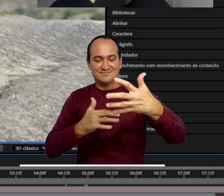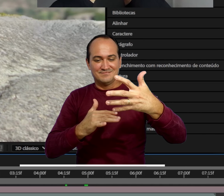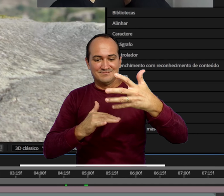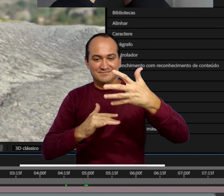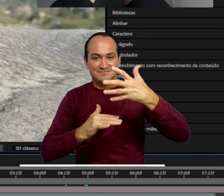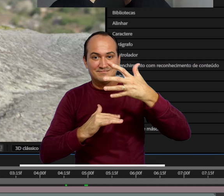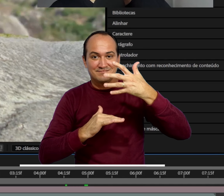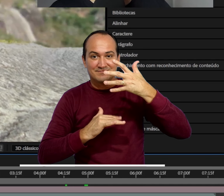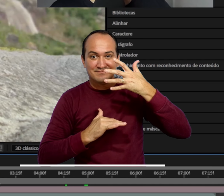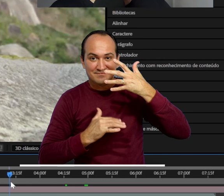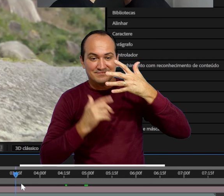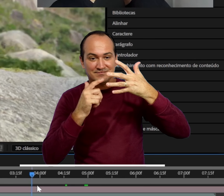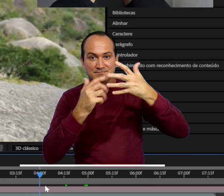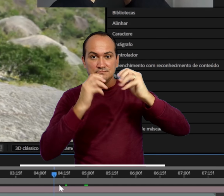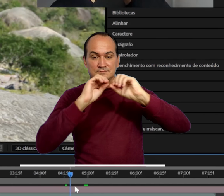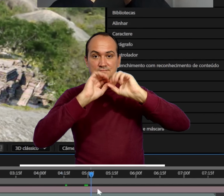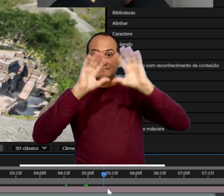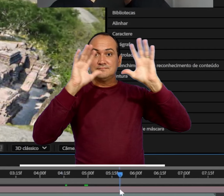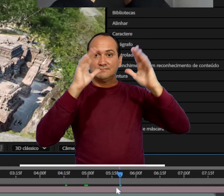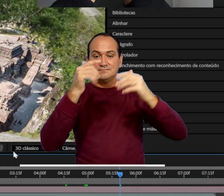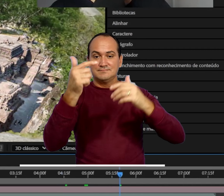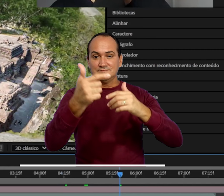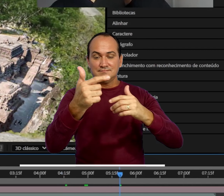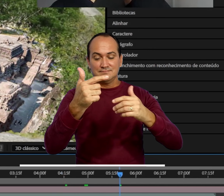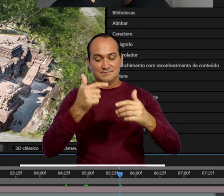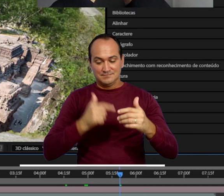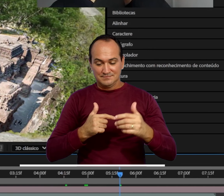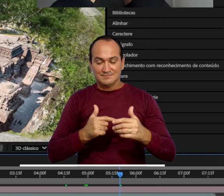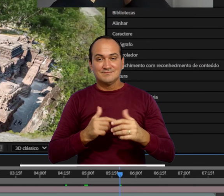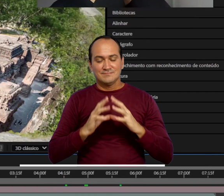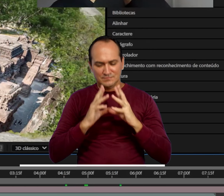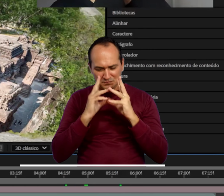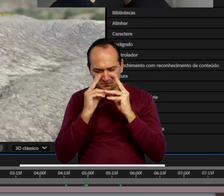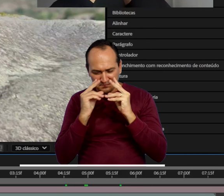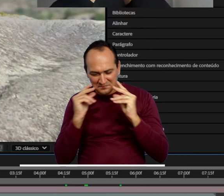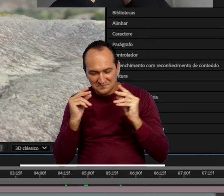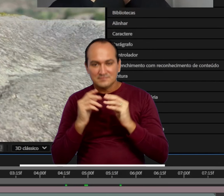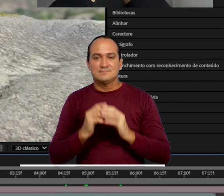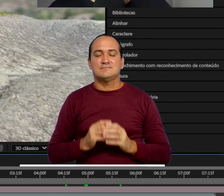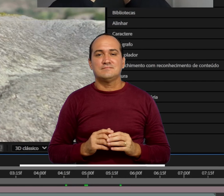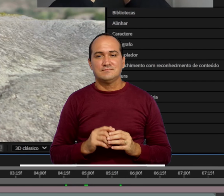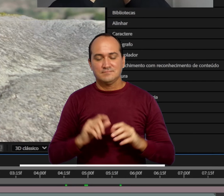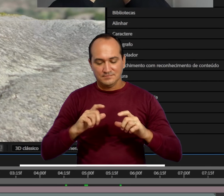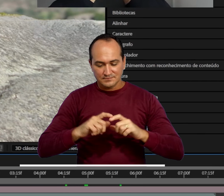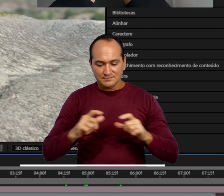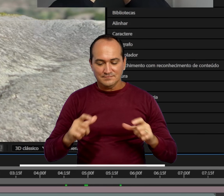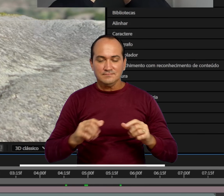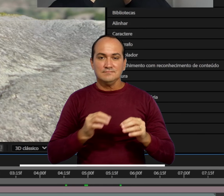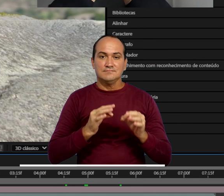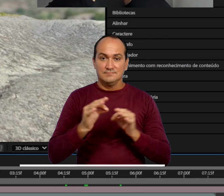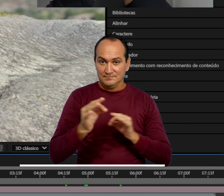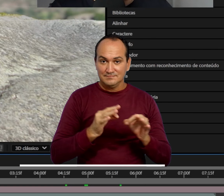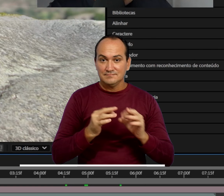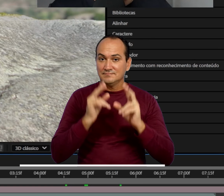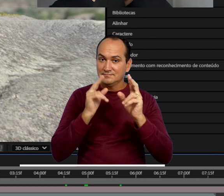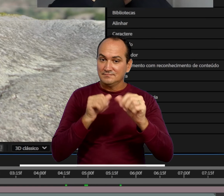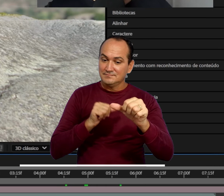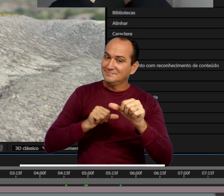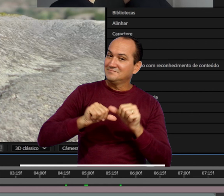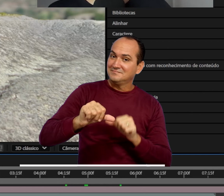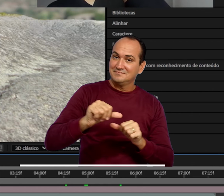então o foco da câmera vai passando para lá, e portanto esse primeiro plano é que vai ficar um pouco mais desfocado. Então vou selecionar a camada da rocha, vou aplicar o